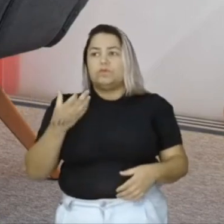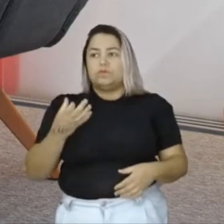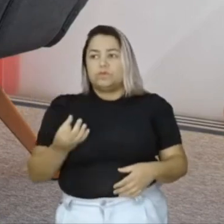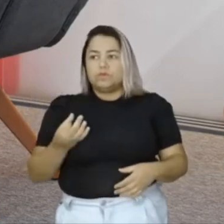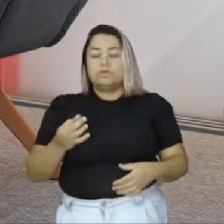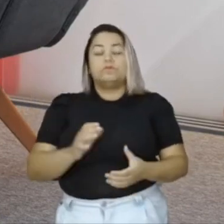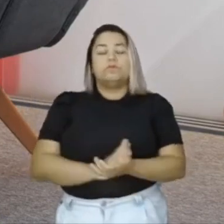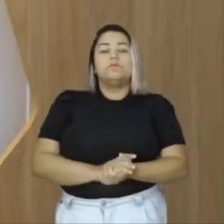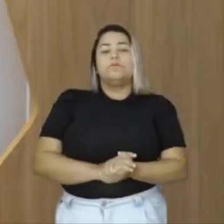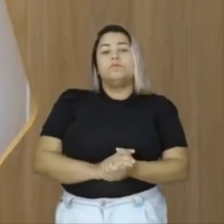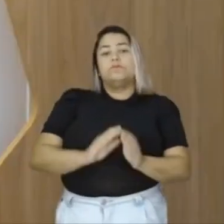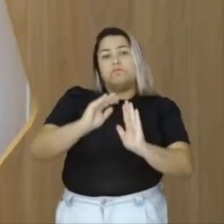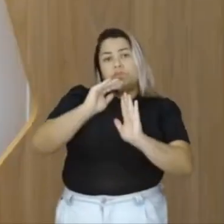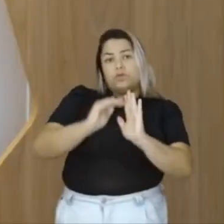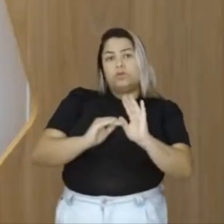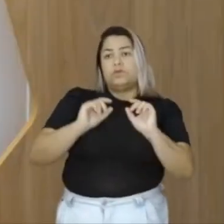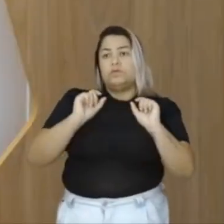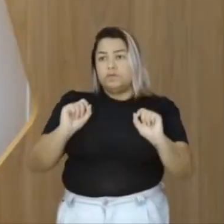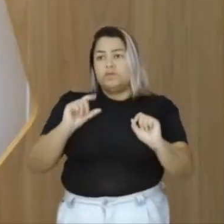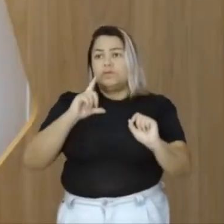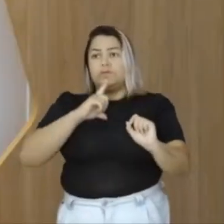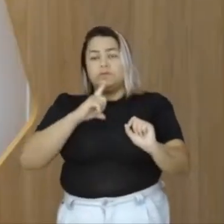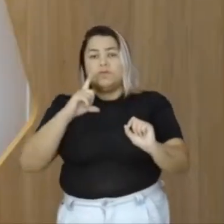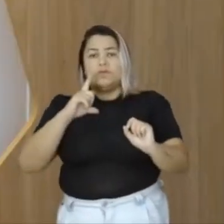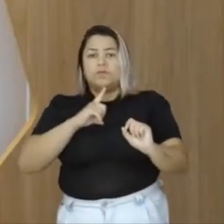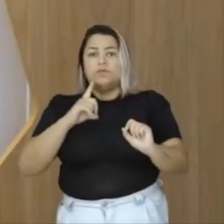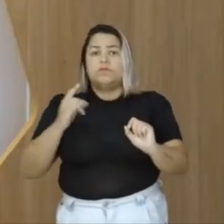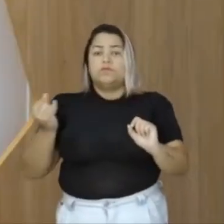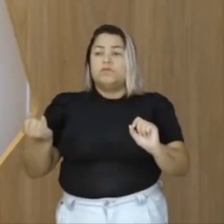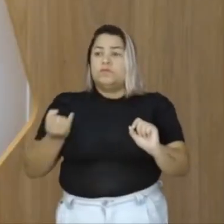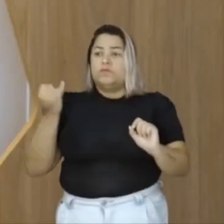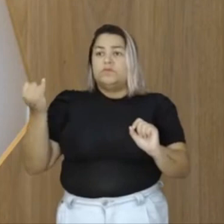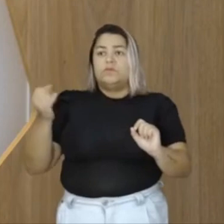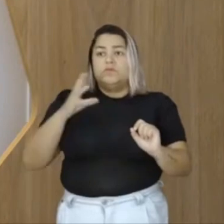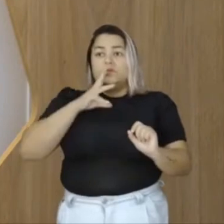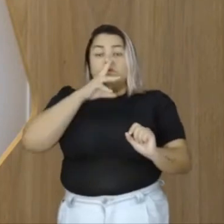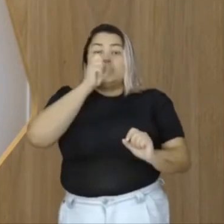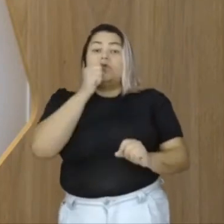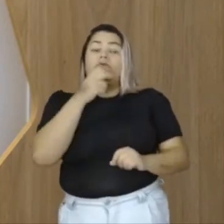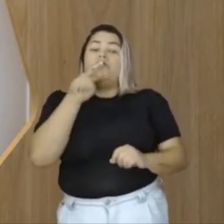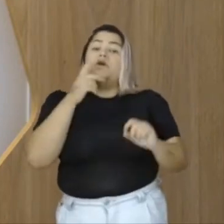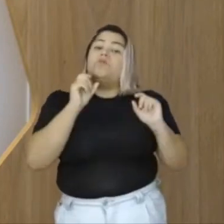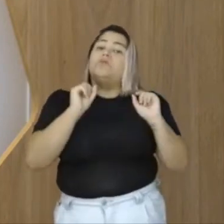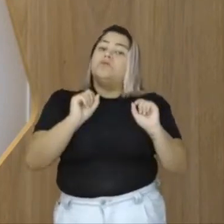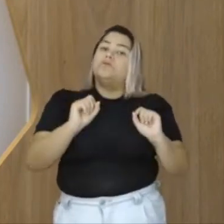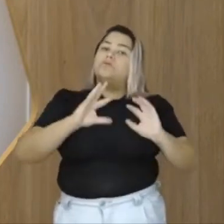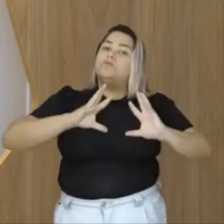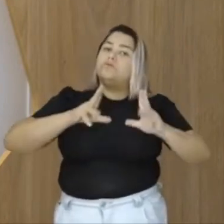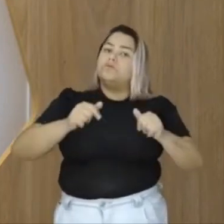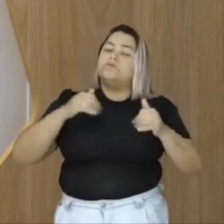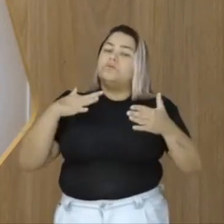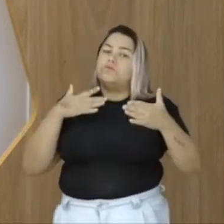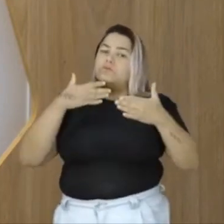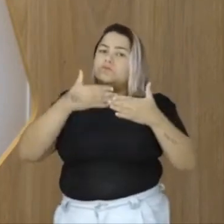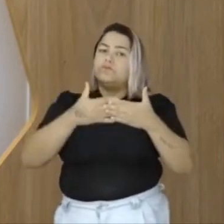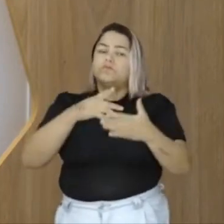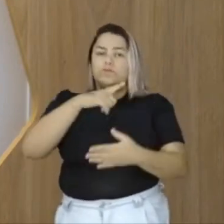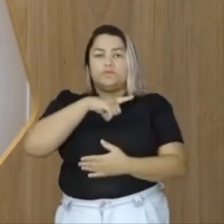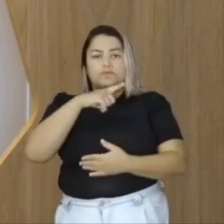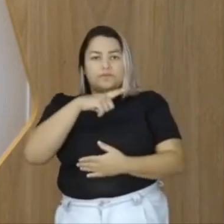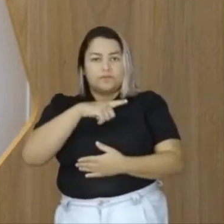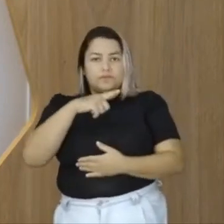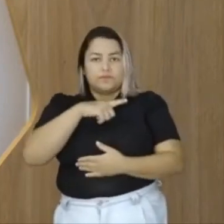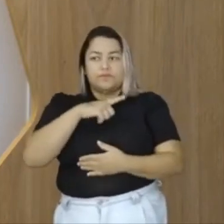dúvidas. O programa é um programa que ele tem um impacto muito forte, e eu fico falando o seguinte, assim, olha, com todos os avanços que nós tivemos